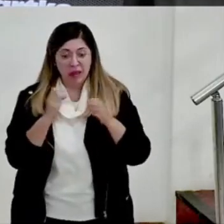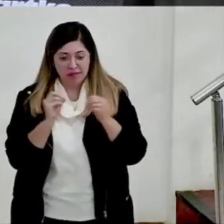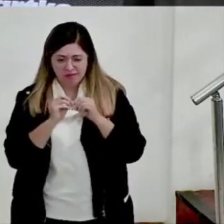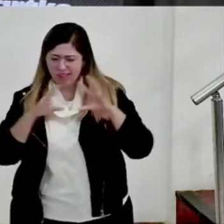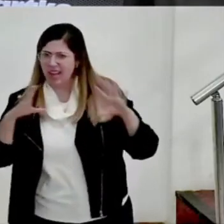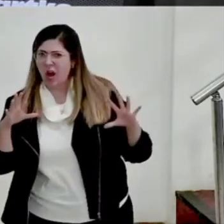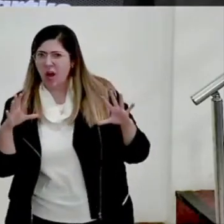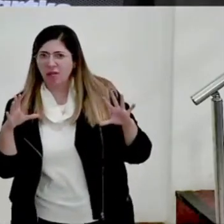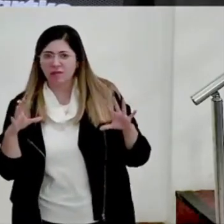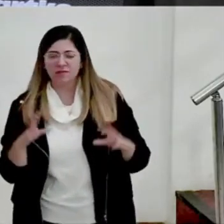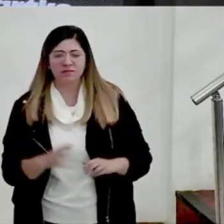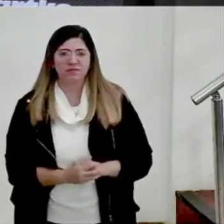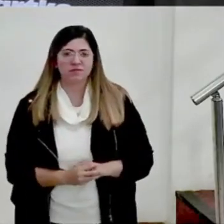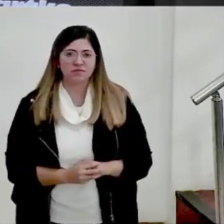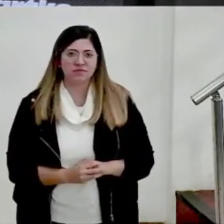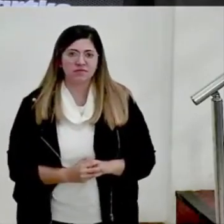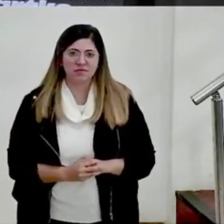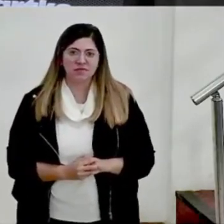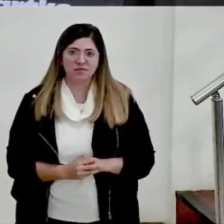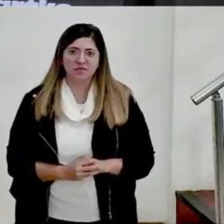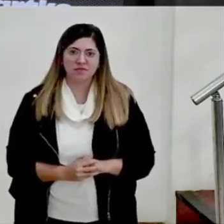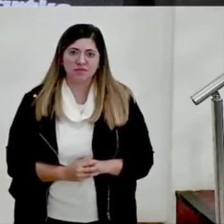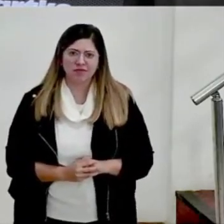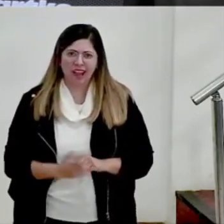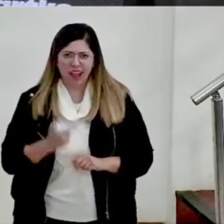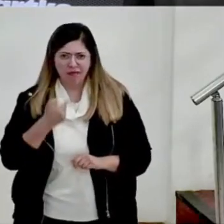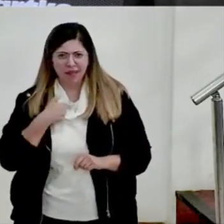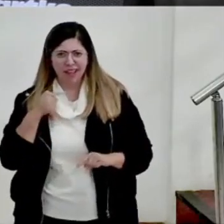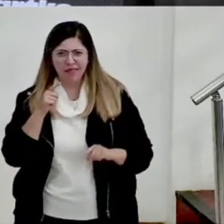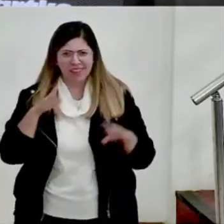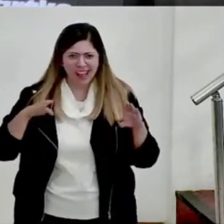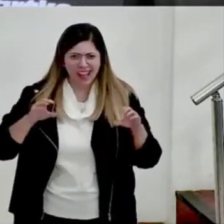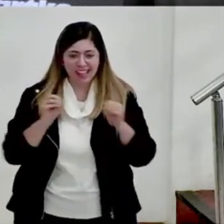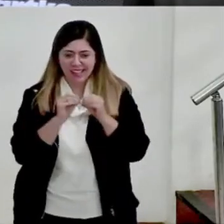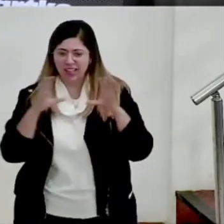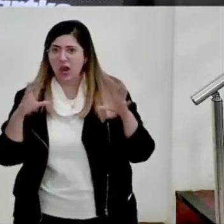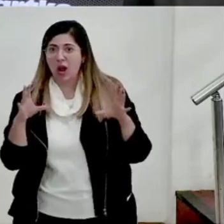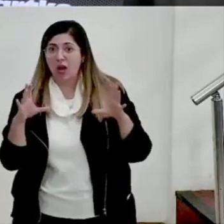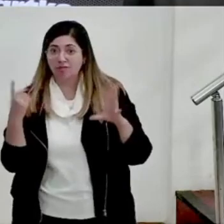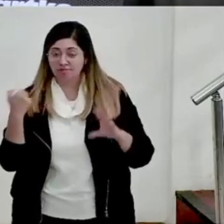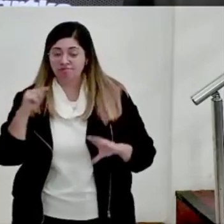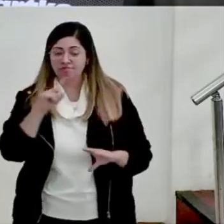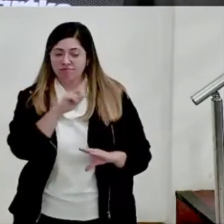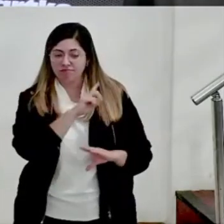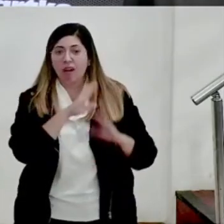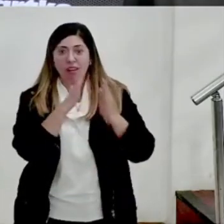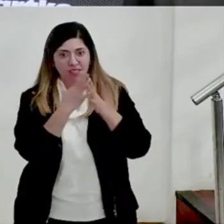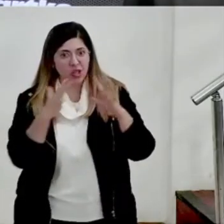novo em mim, em você, em nós.